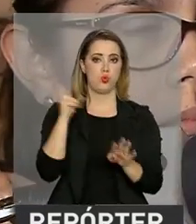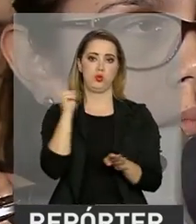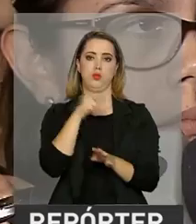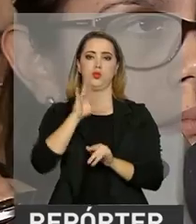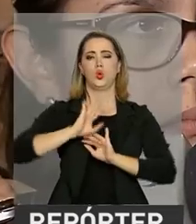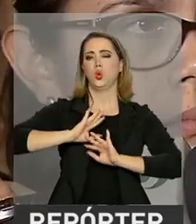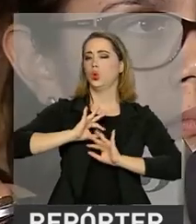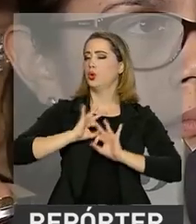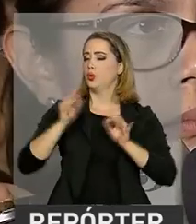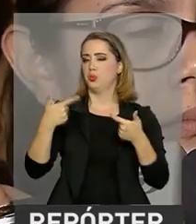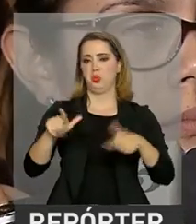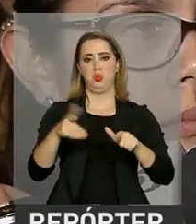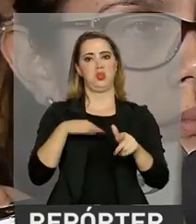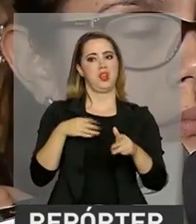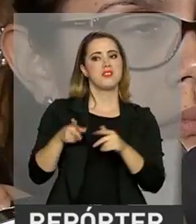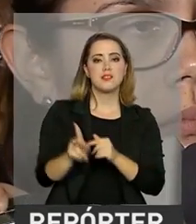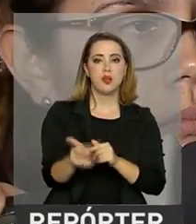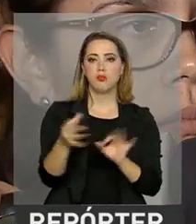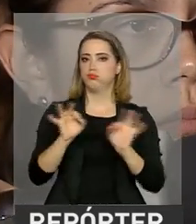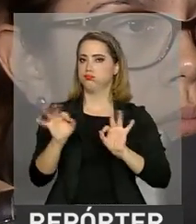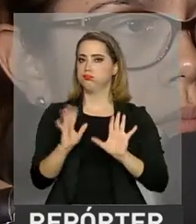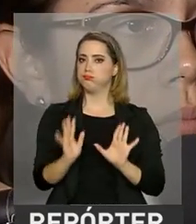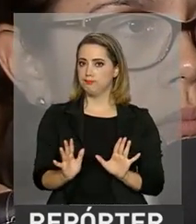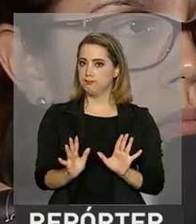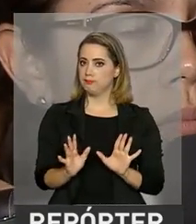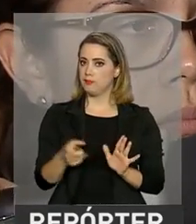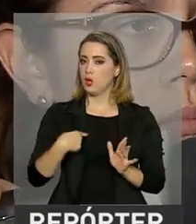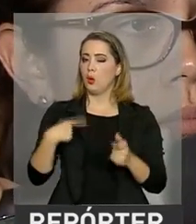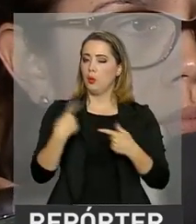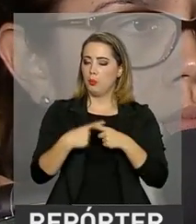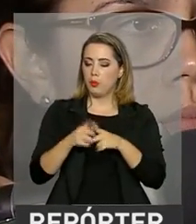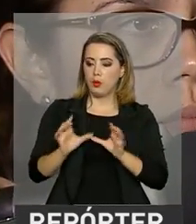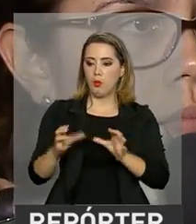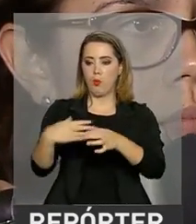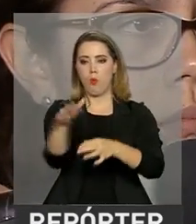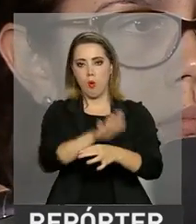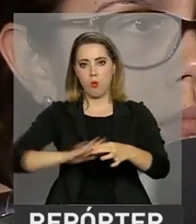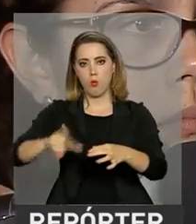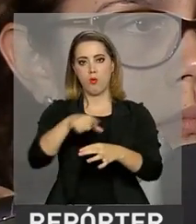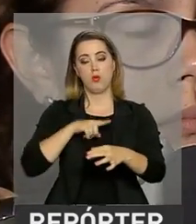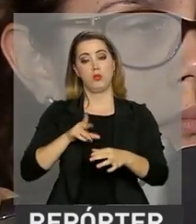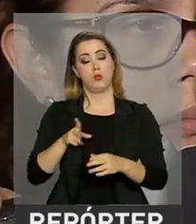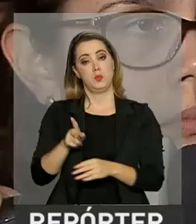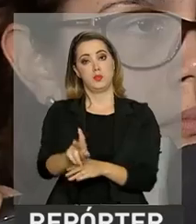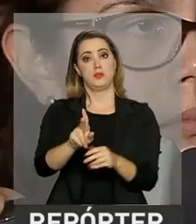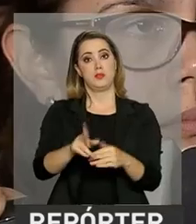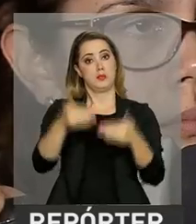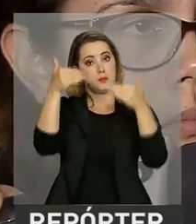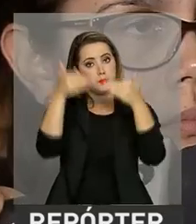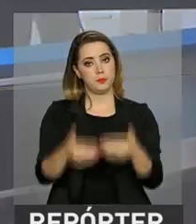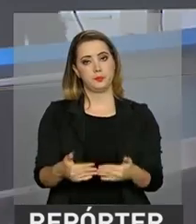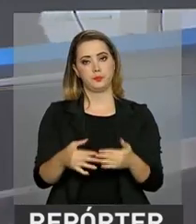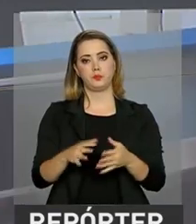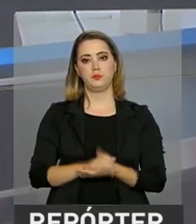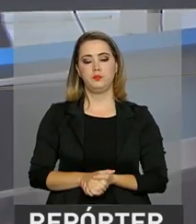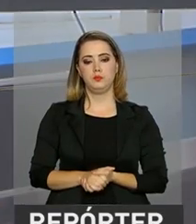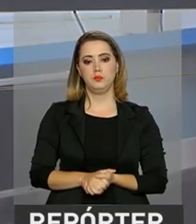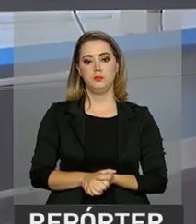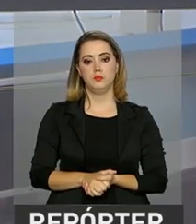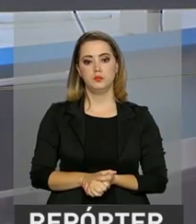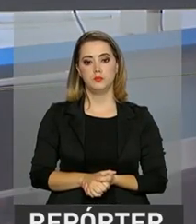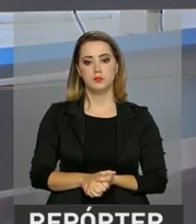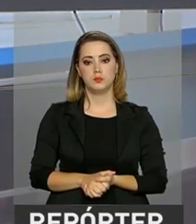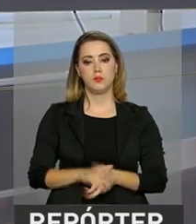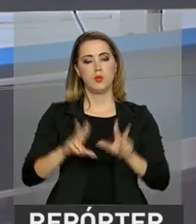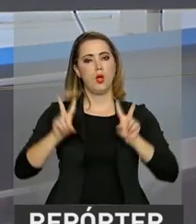não é algo permanente até porque é os o grupo tem que ficar sempre em prontidão para eventuais problemas o